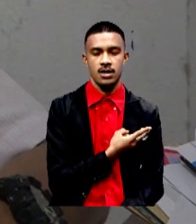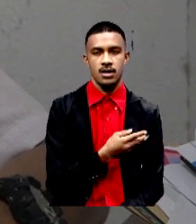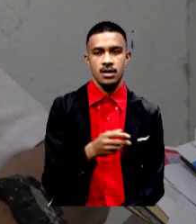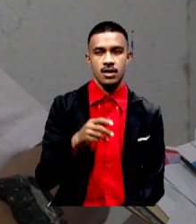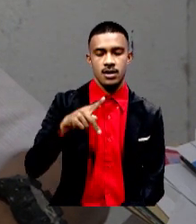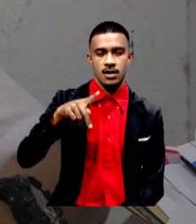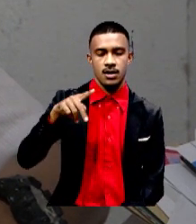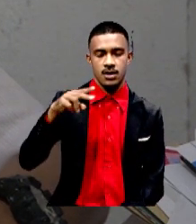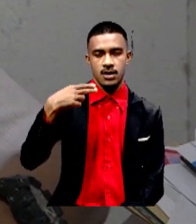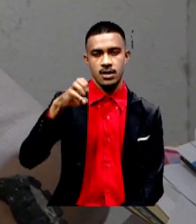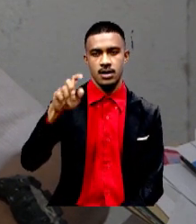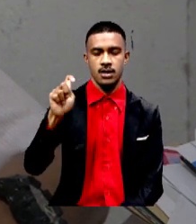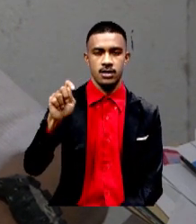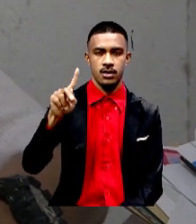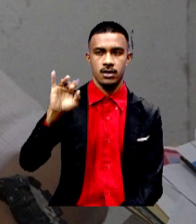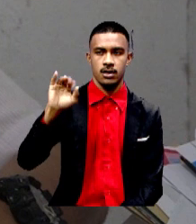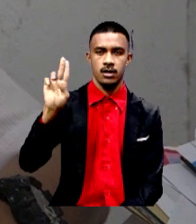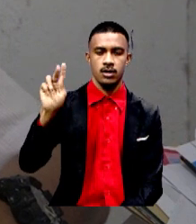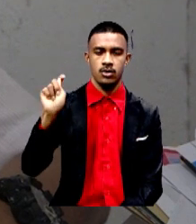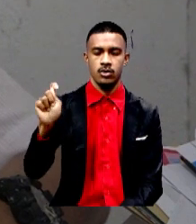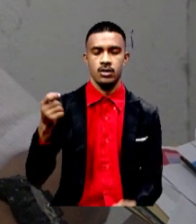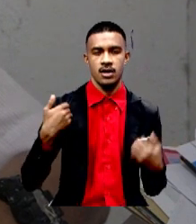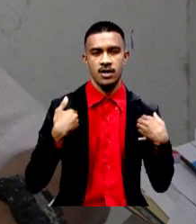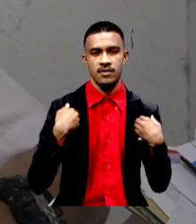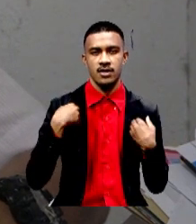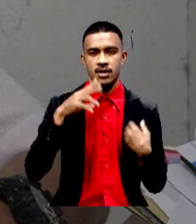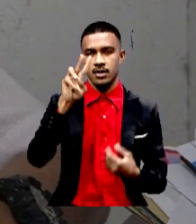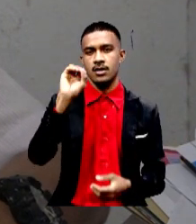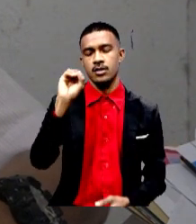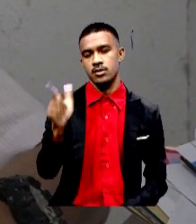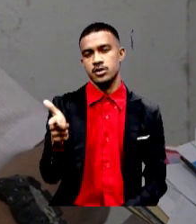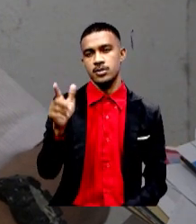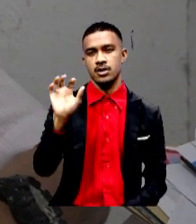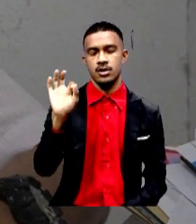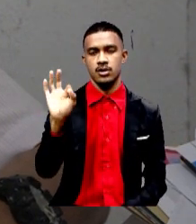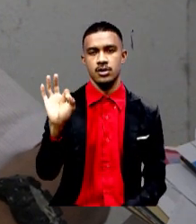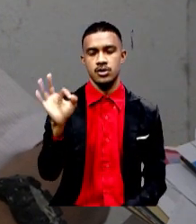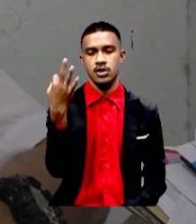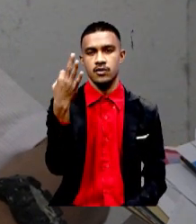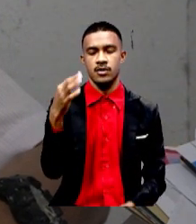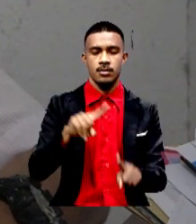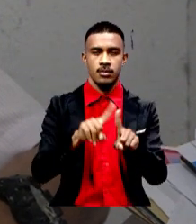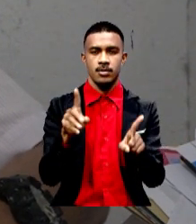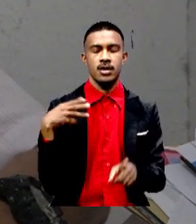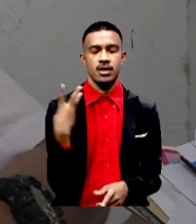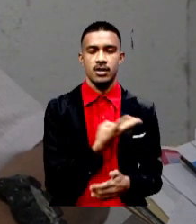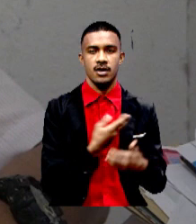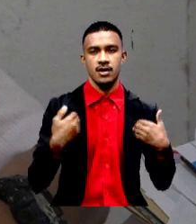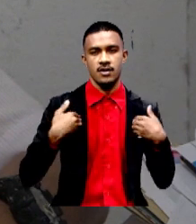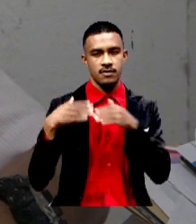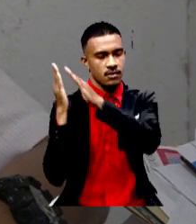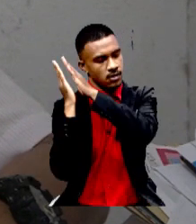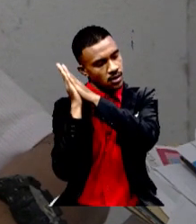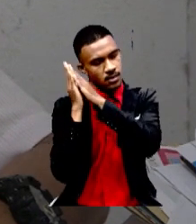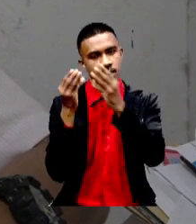bema estabelece ona iha 2019 mas be ita iha limitação de camas tamba